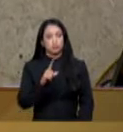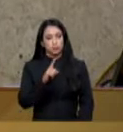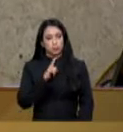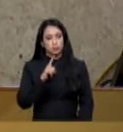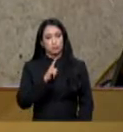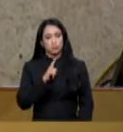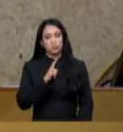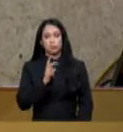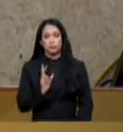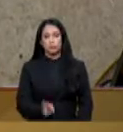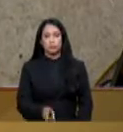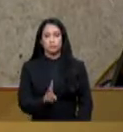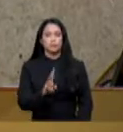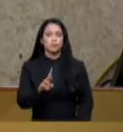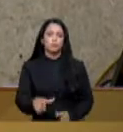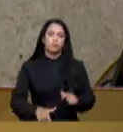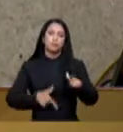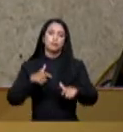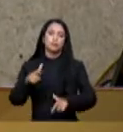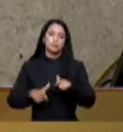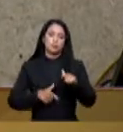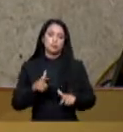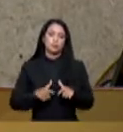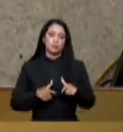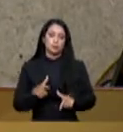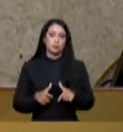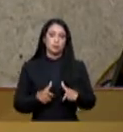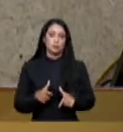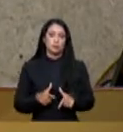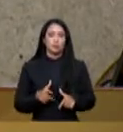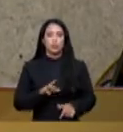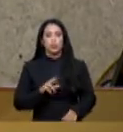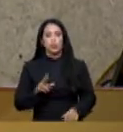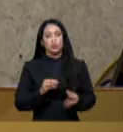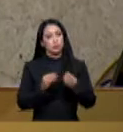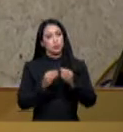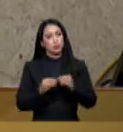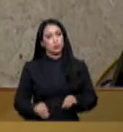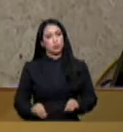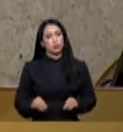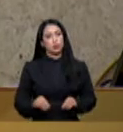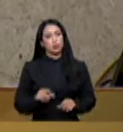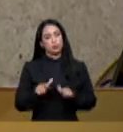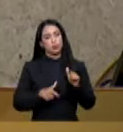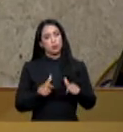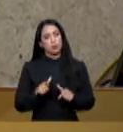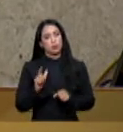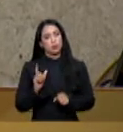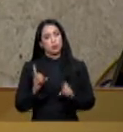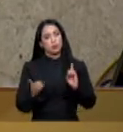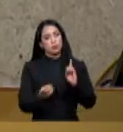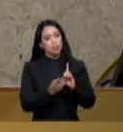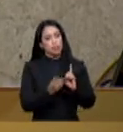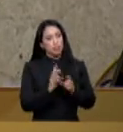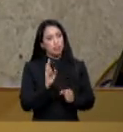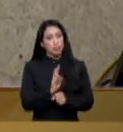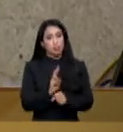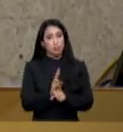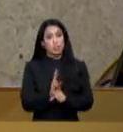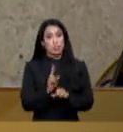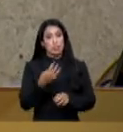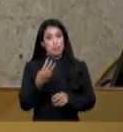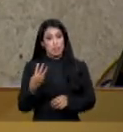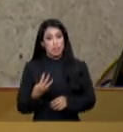prioridade para as atividades preventivas, sem prejuízo dos serviços assistenciais. 3. Participação da